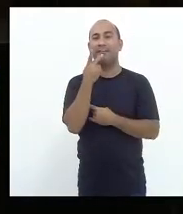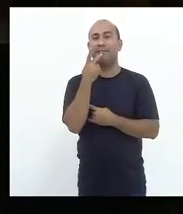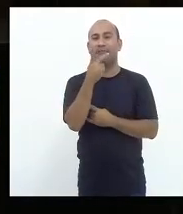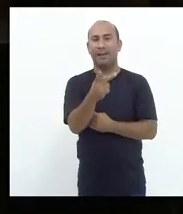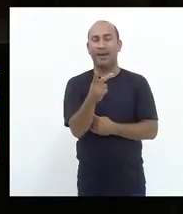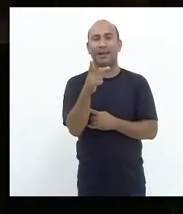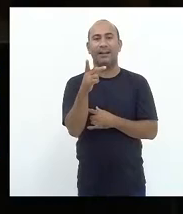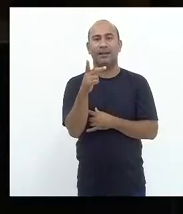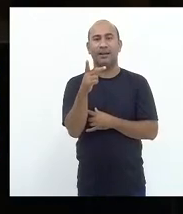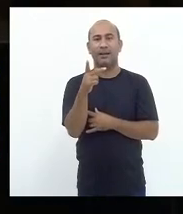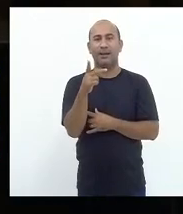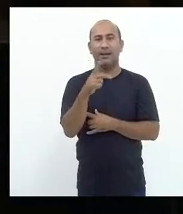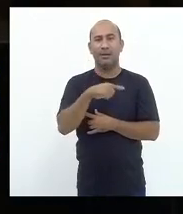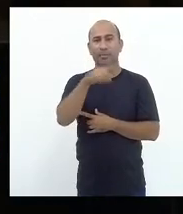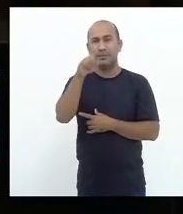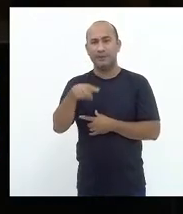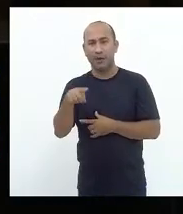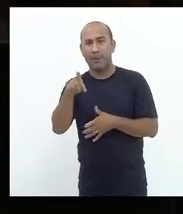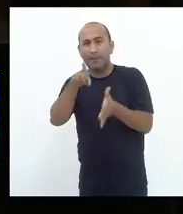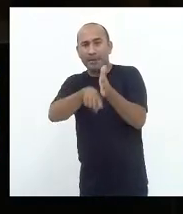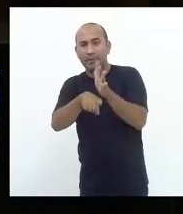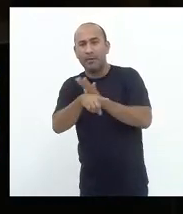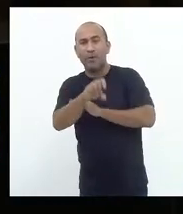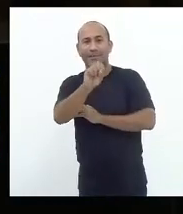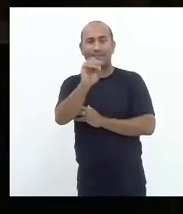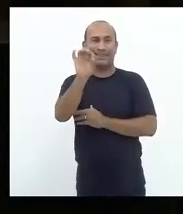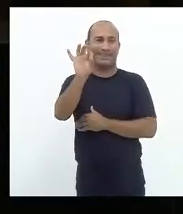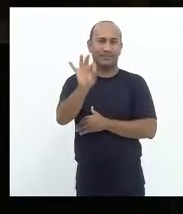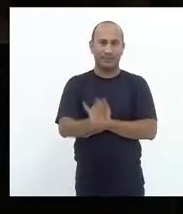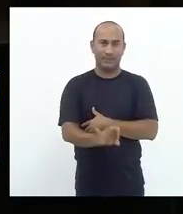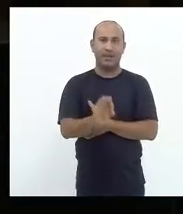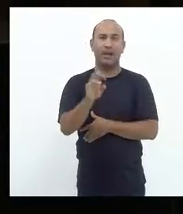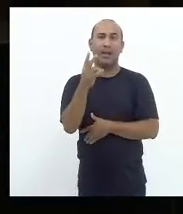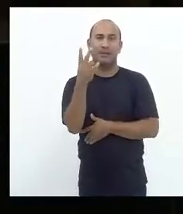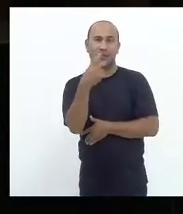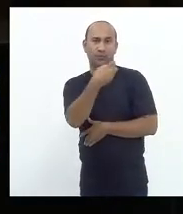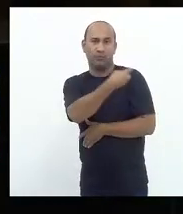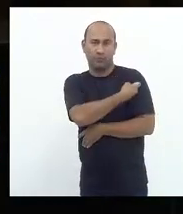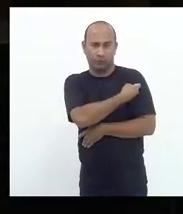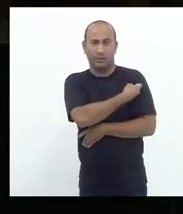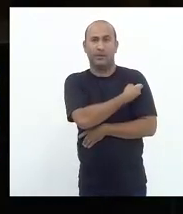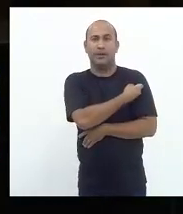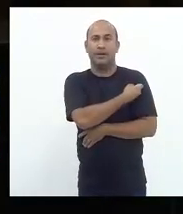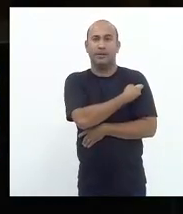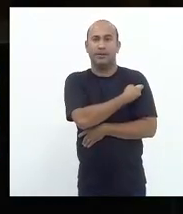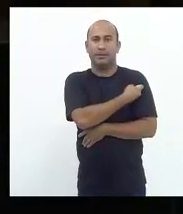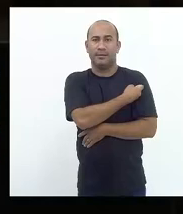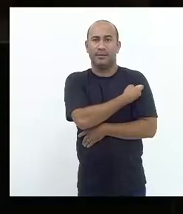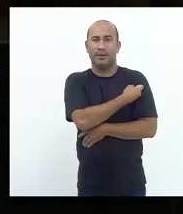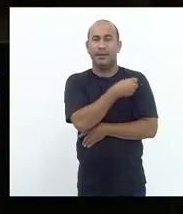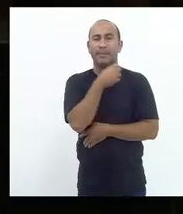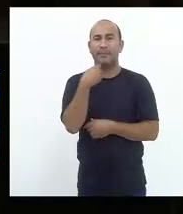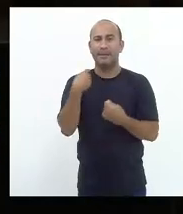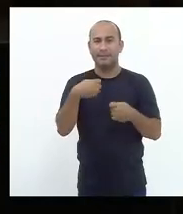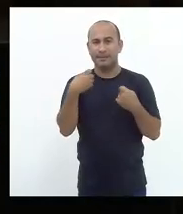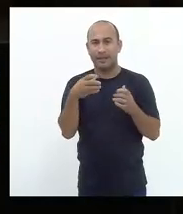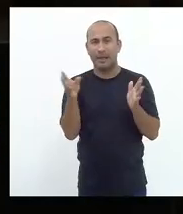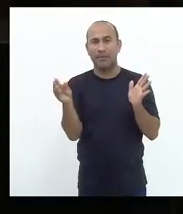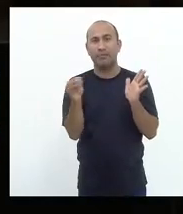que o percentual mínimo de 80% de vacinação com a segunda dose seja